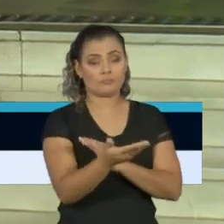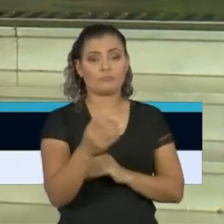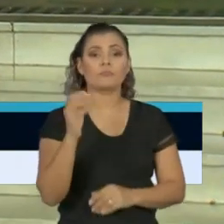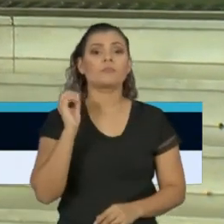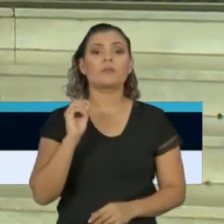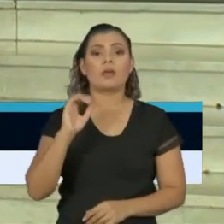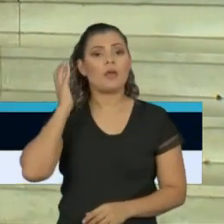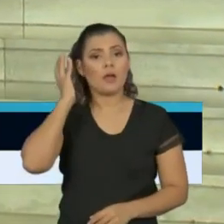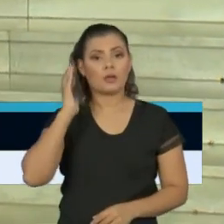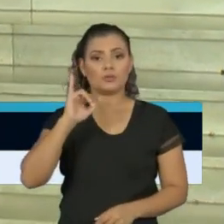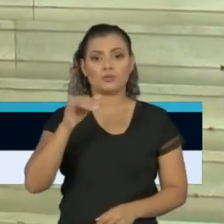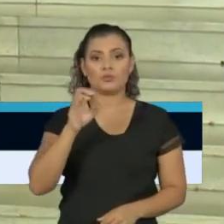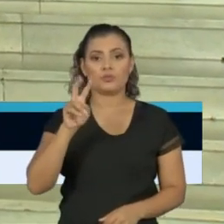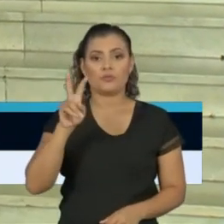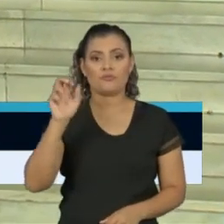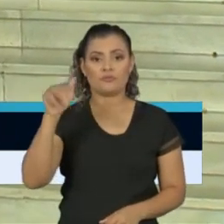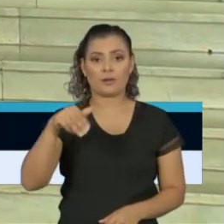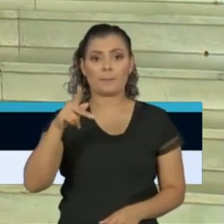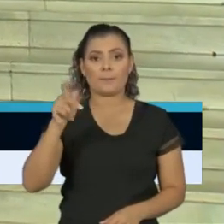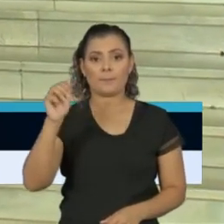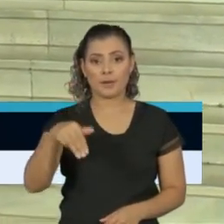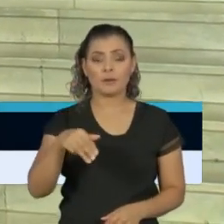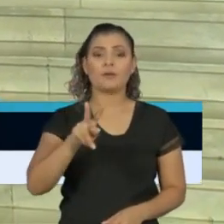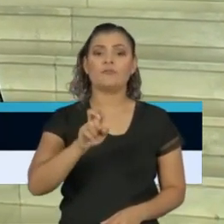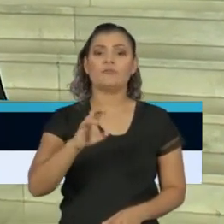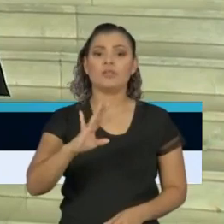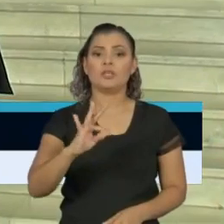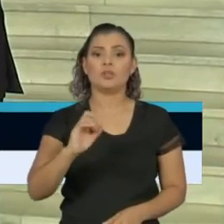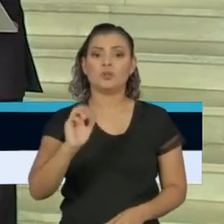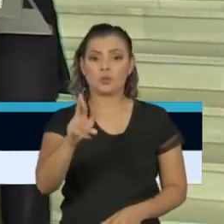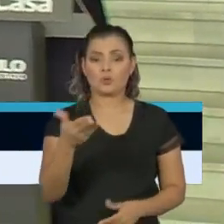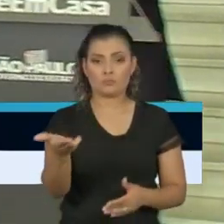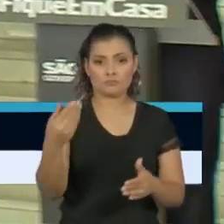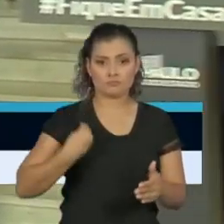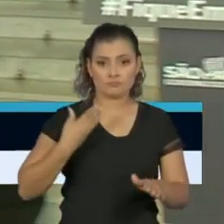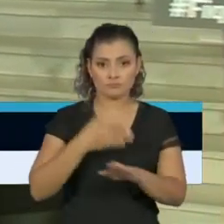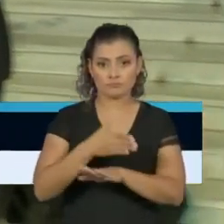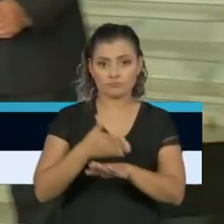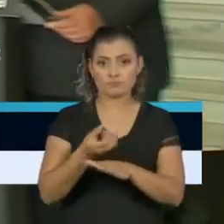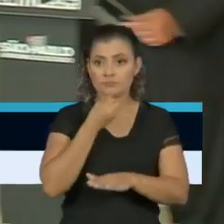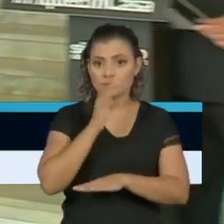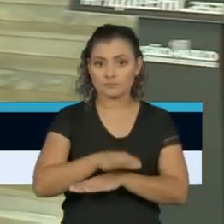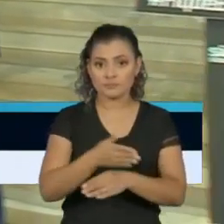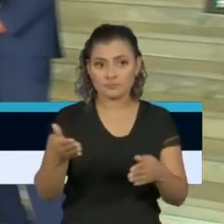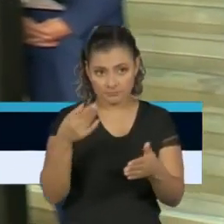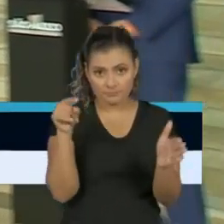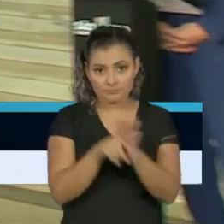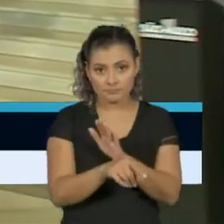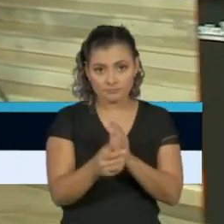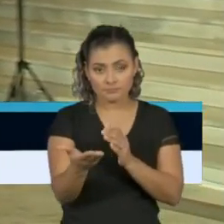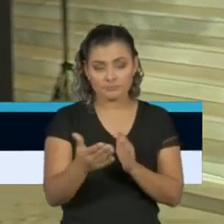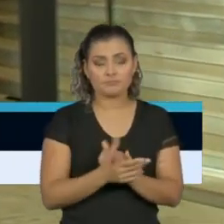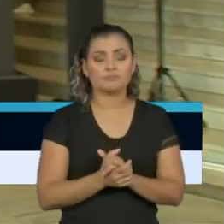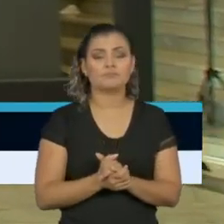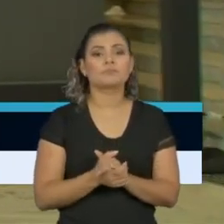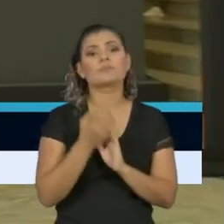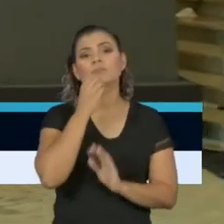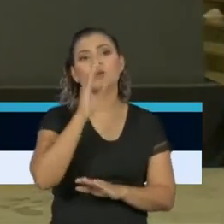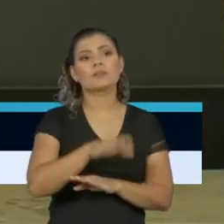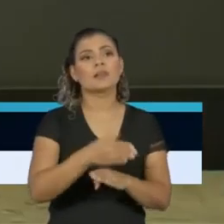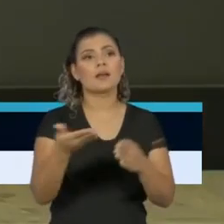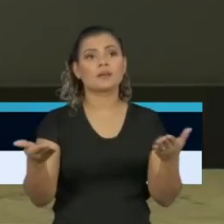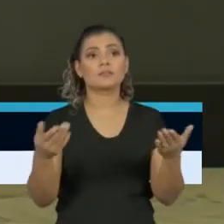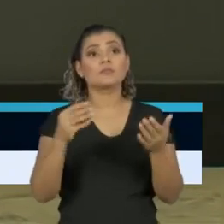Rádio Jovem Pan, jornalista Vitor Moraes. Ele está aqui presente. Vitor, boa tarde. Sua pergunta, por favor. Boa tarde, governador. Faltou o